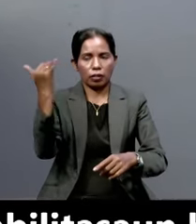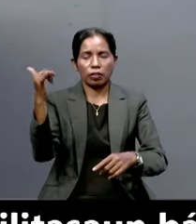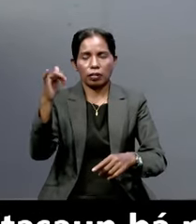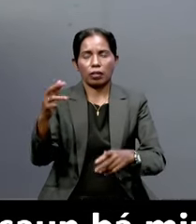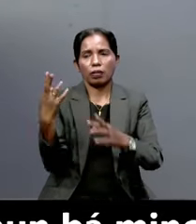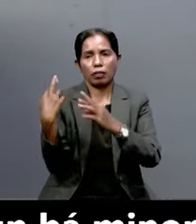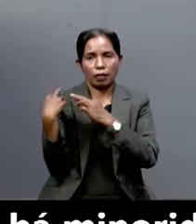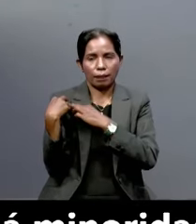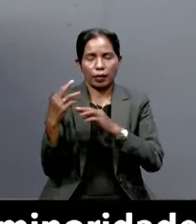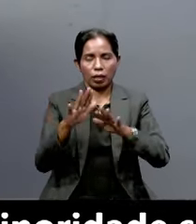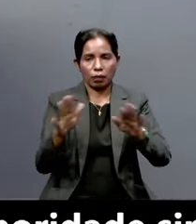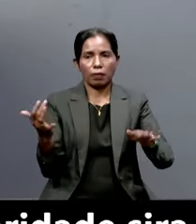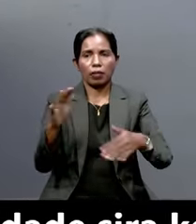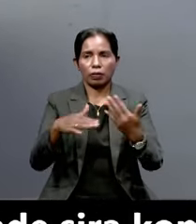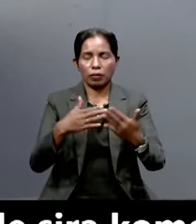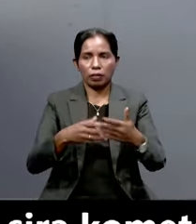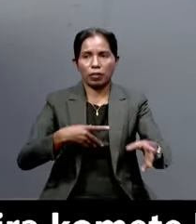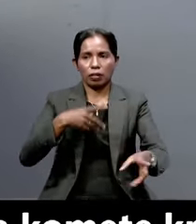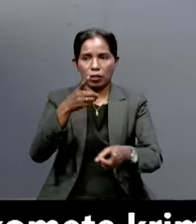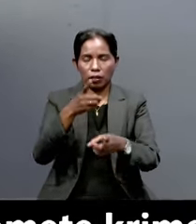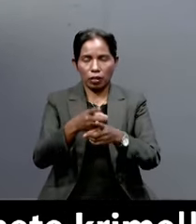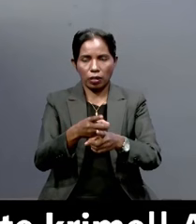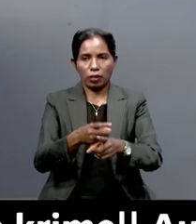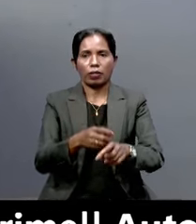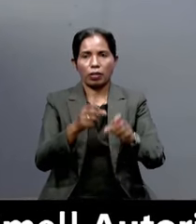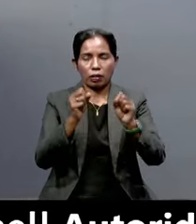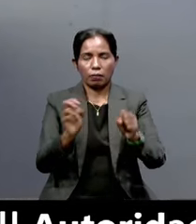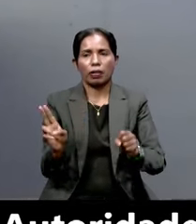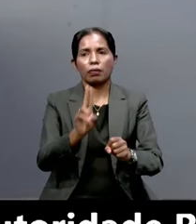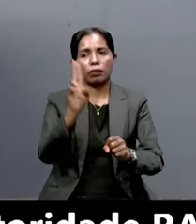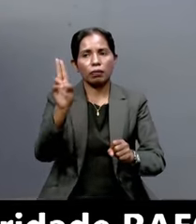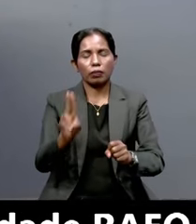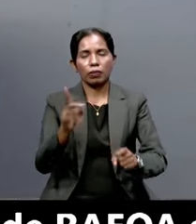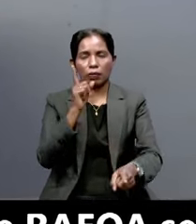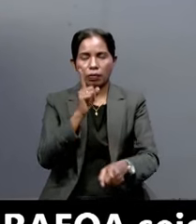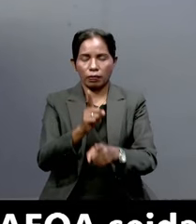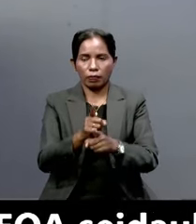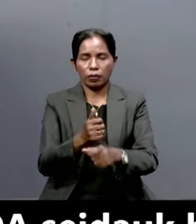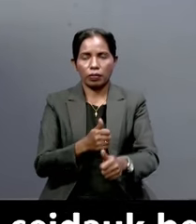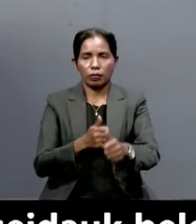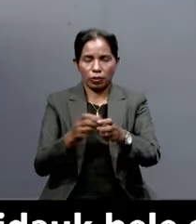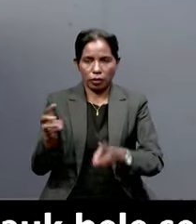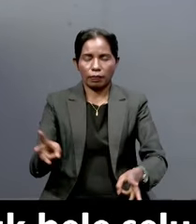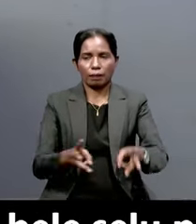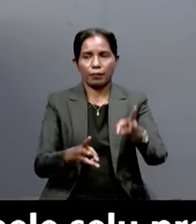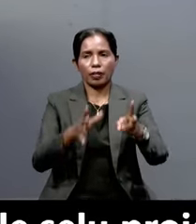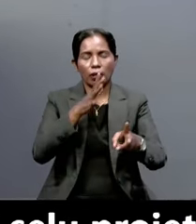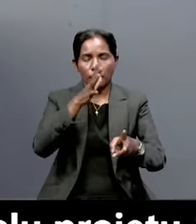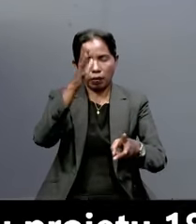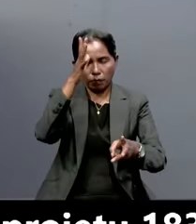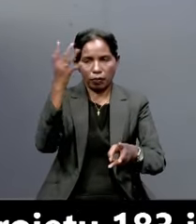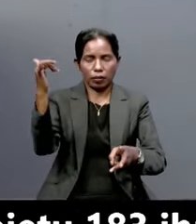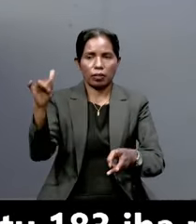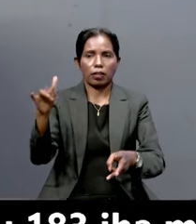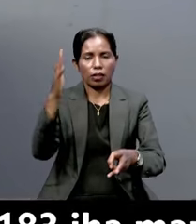Ina labarik sira ato atene sene direito, onde nebel usa lolos tu ir nedalan ina aman sira atu